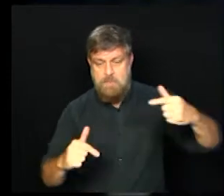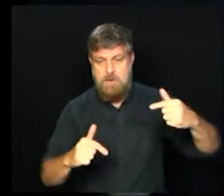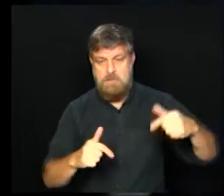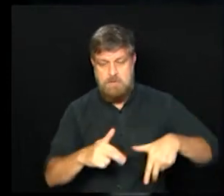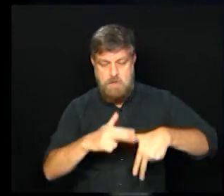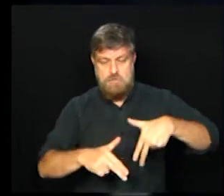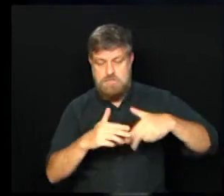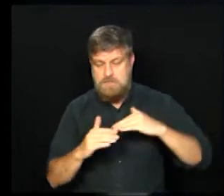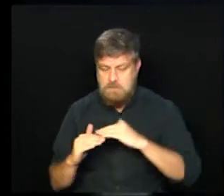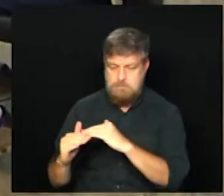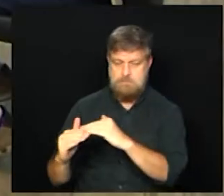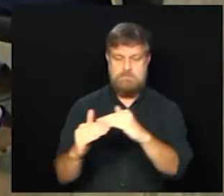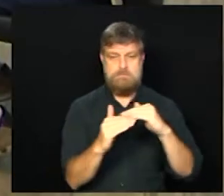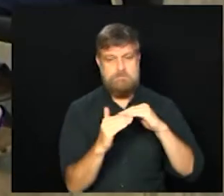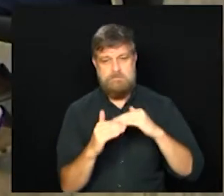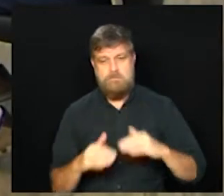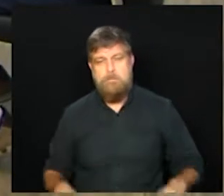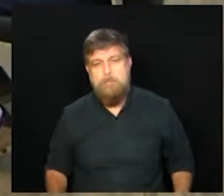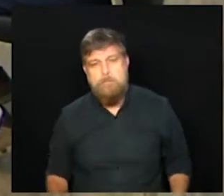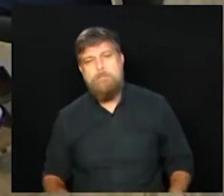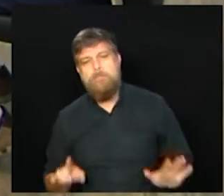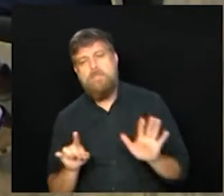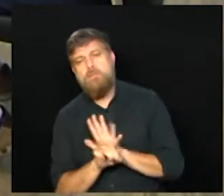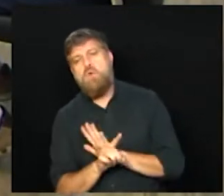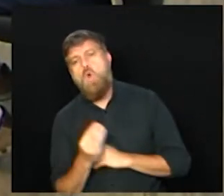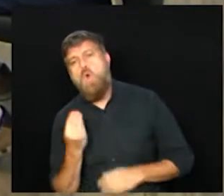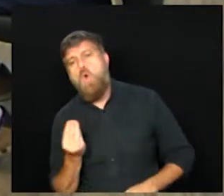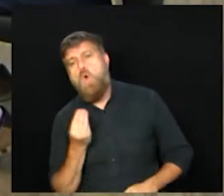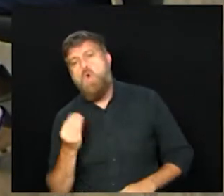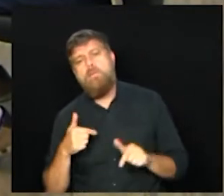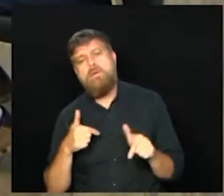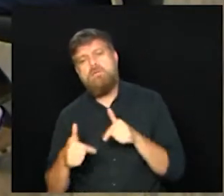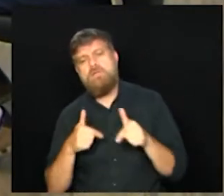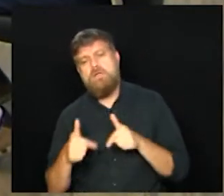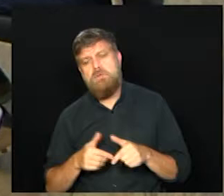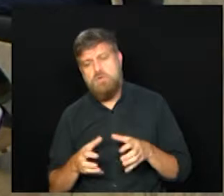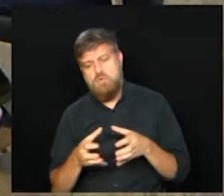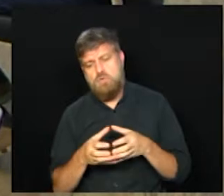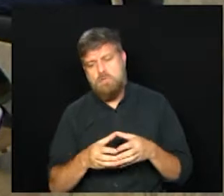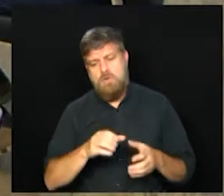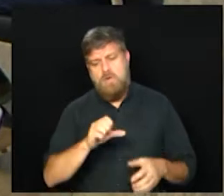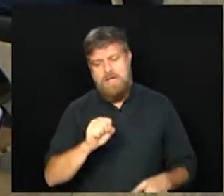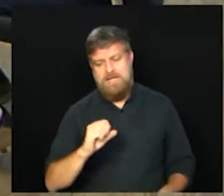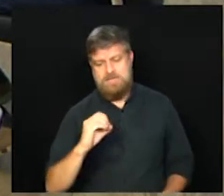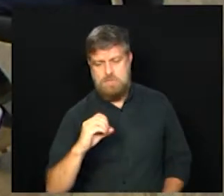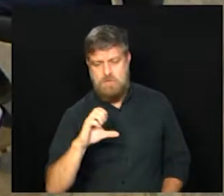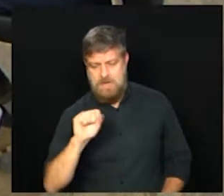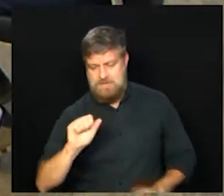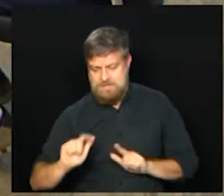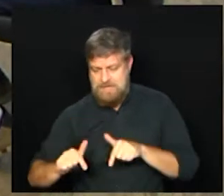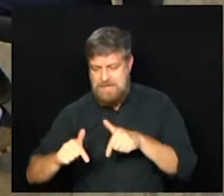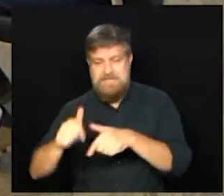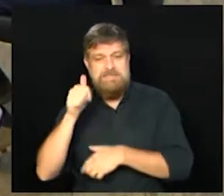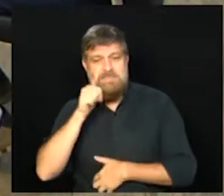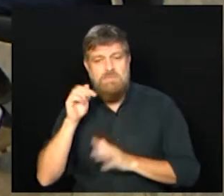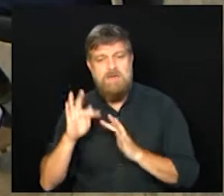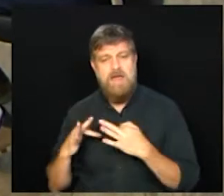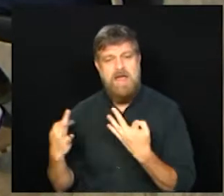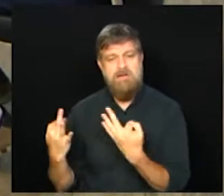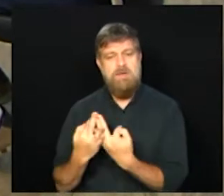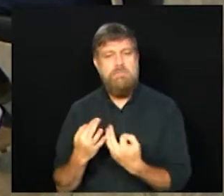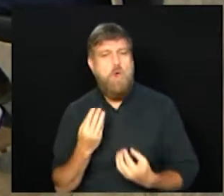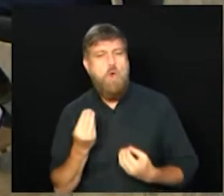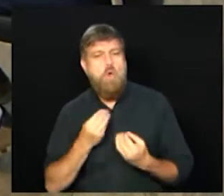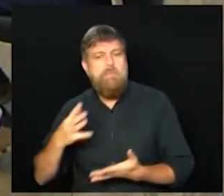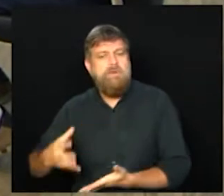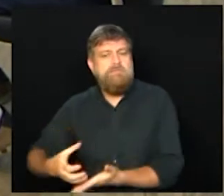gênero. Ô, Carla, como é o trabalho da SOS Ação Mulher e Familiar de proteção e do resgate